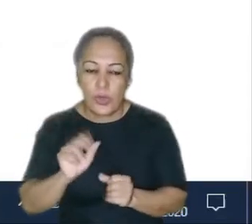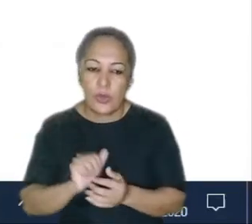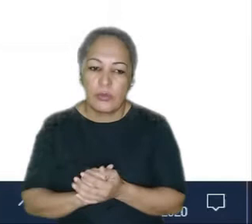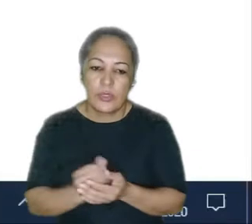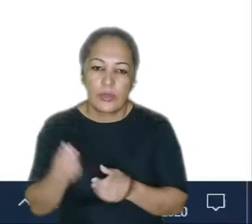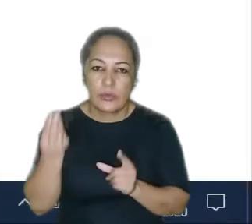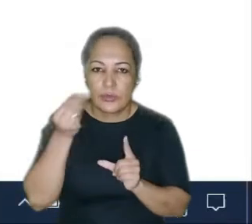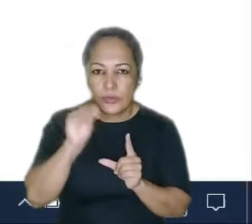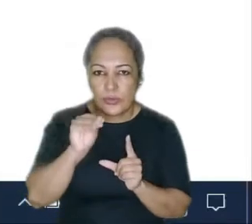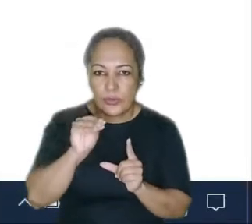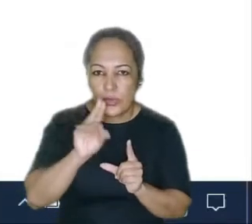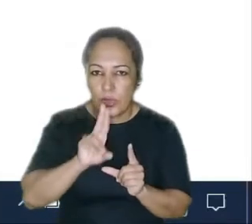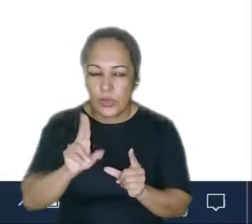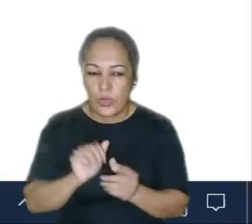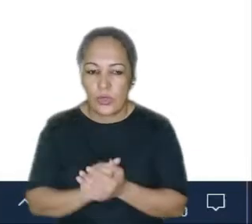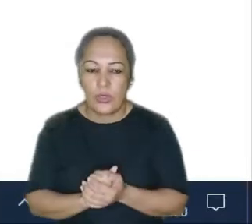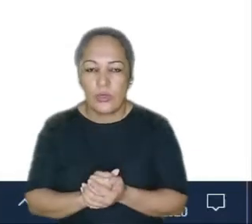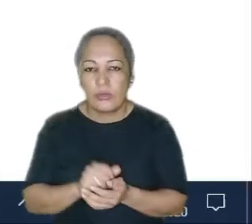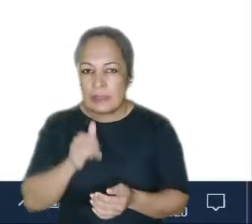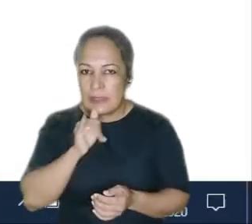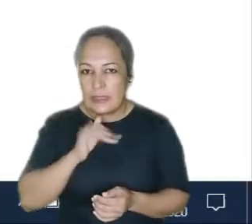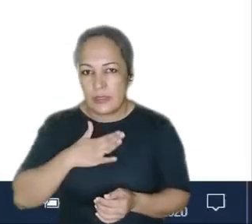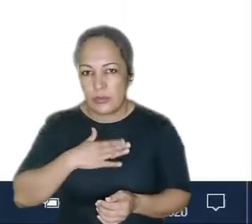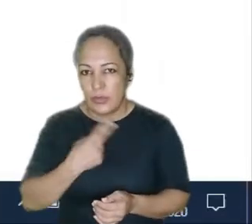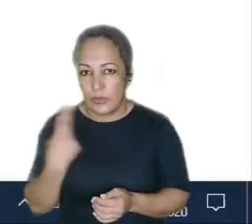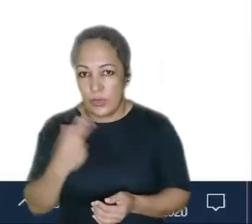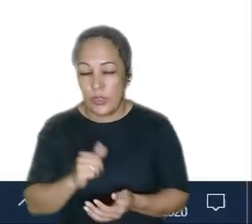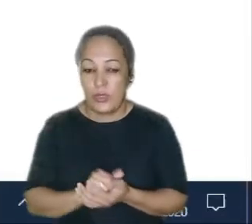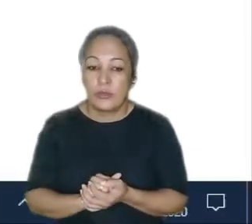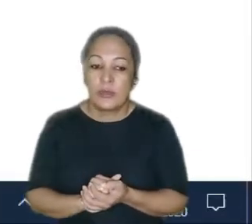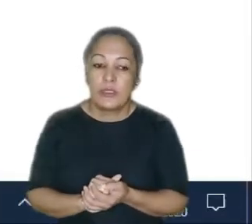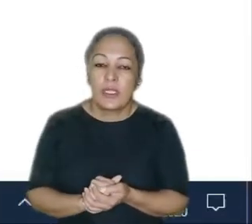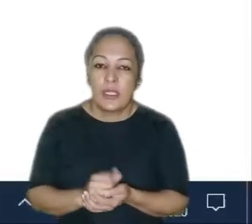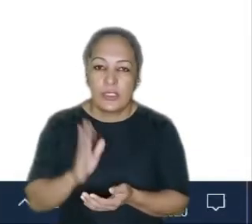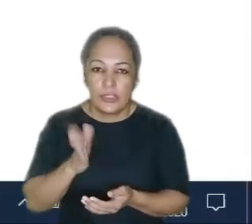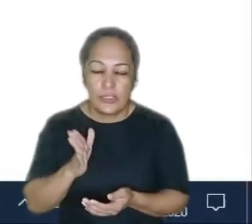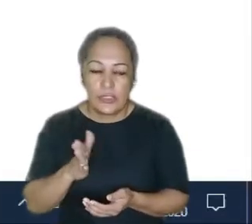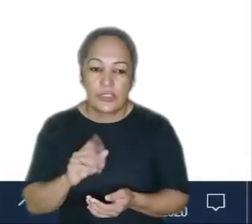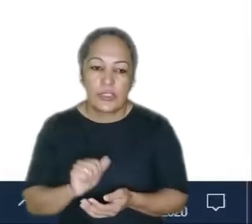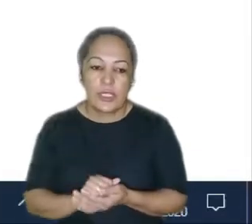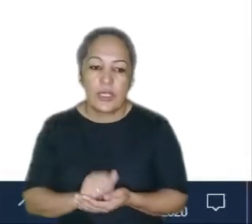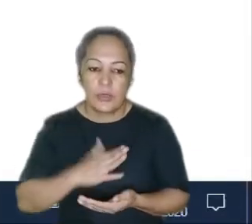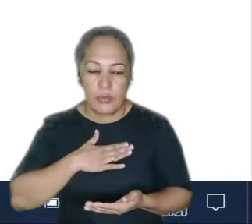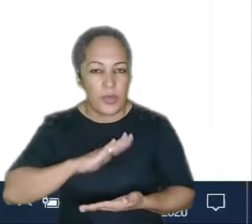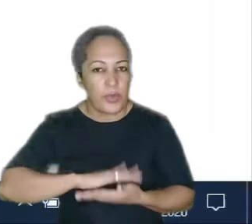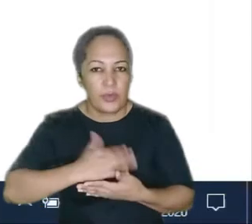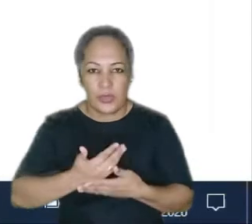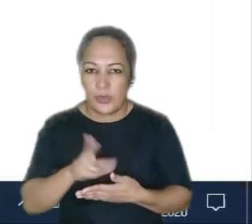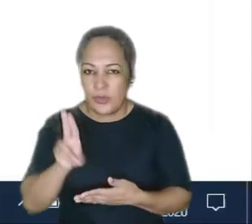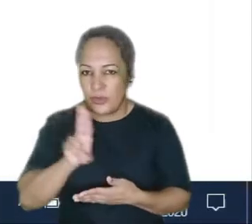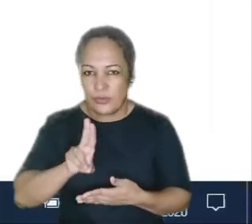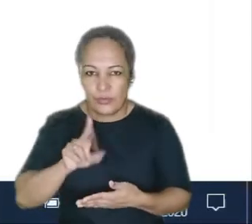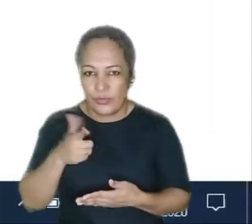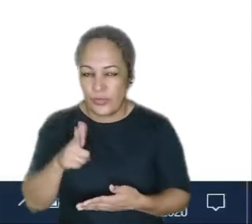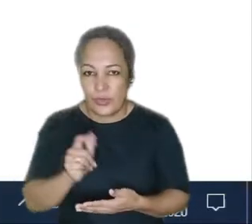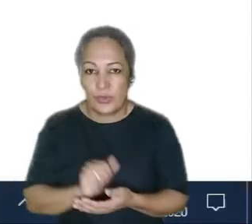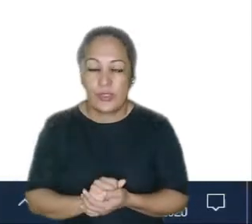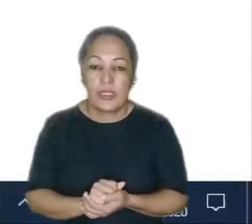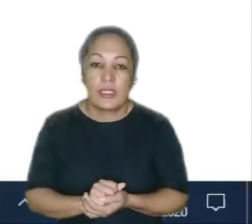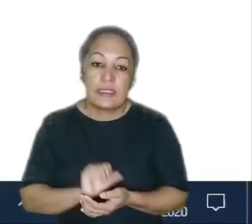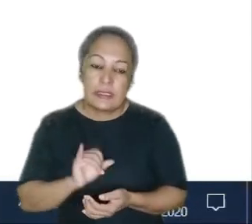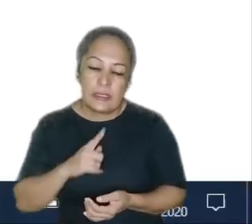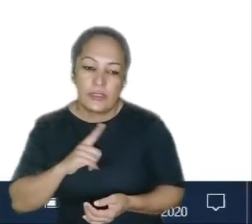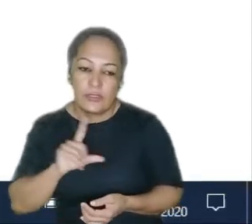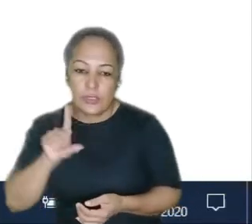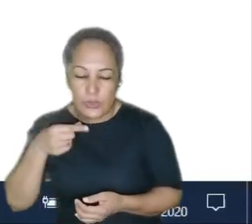exemplo, o Jackson. Tá? Aqui é o usuário. Então, se já aqui nesse meu computador não tem o usuário cadastrado, só tem um root, mas se você tivesse o usuário, você colocar o nome dele